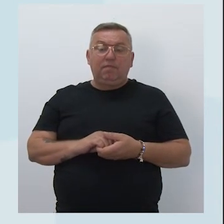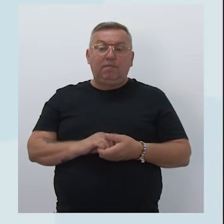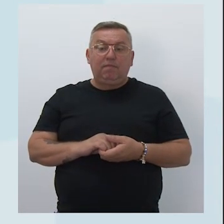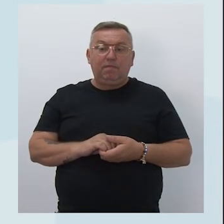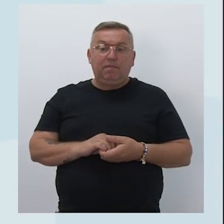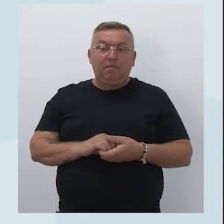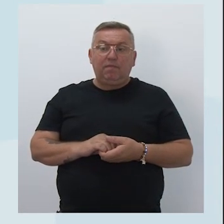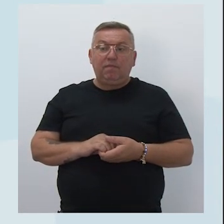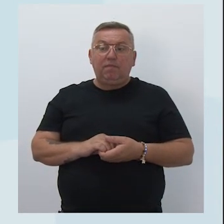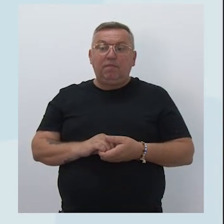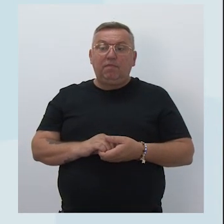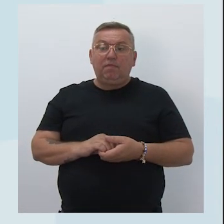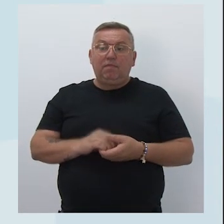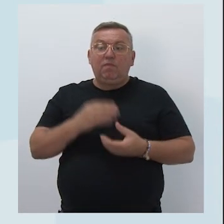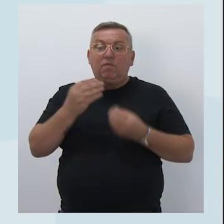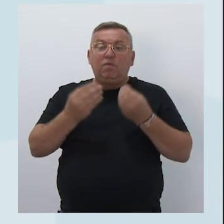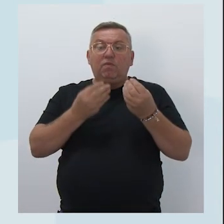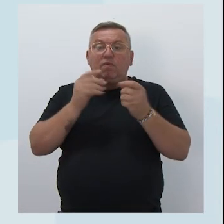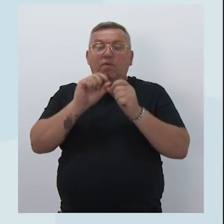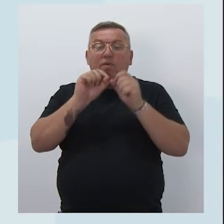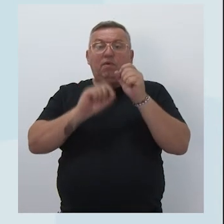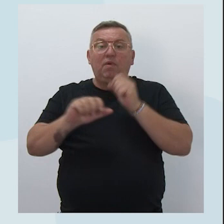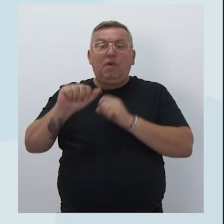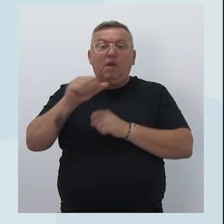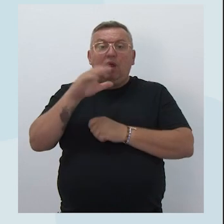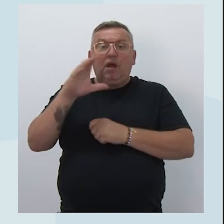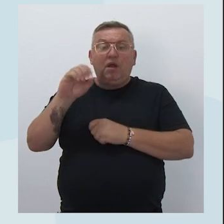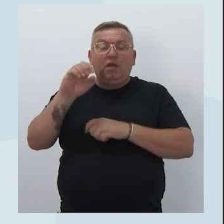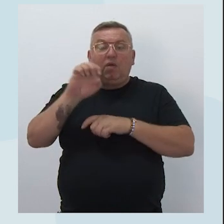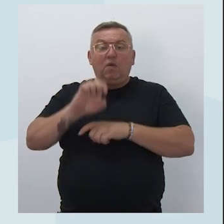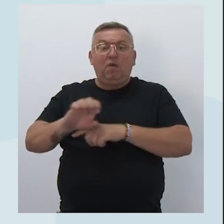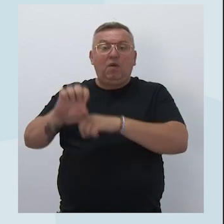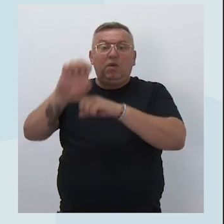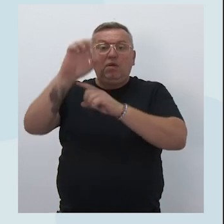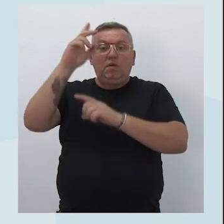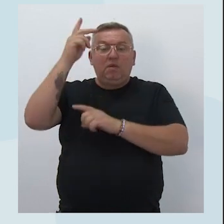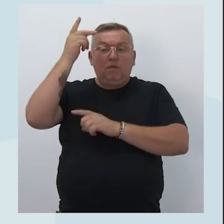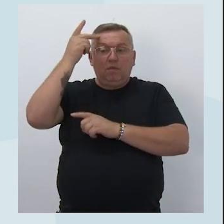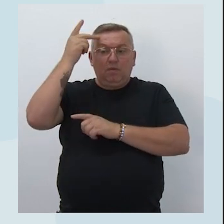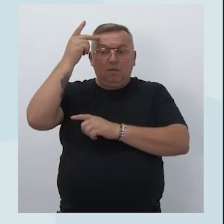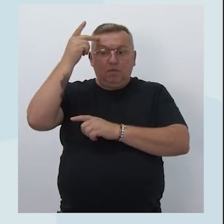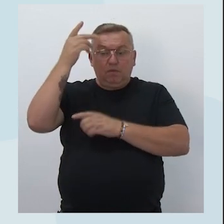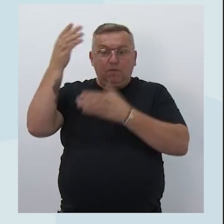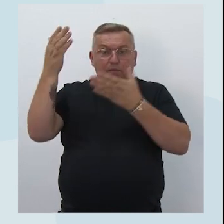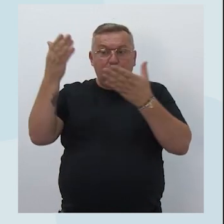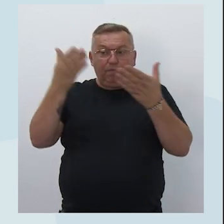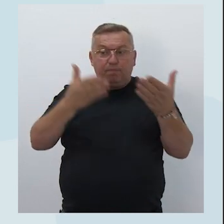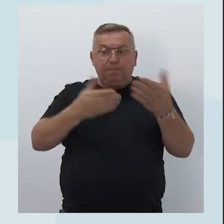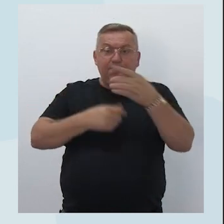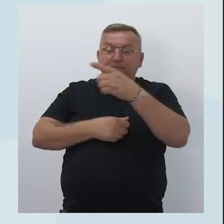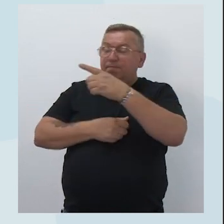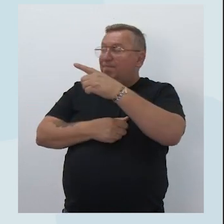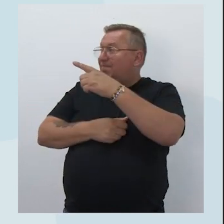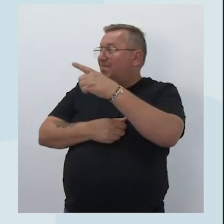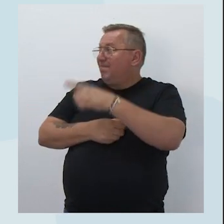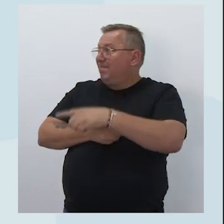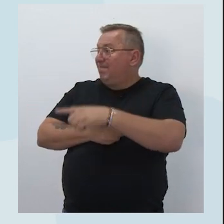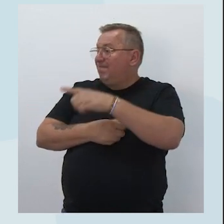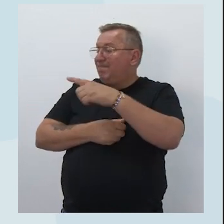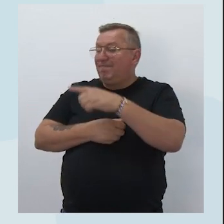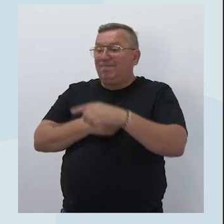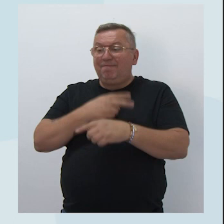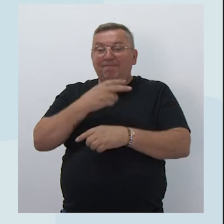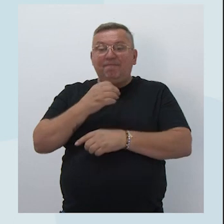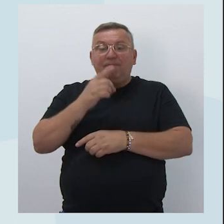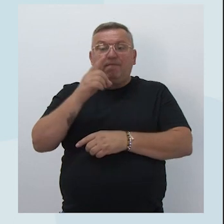Então, como estamos concretizando essas ações no estado de São Paulo, né? Trouxe um pouquinho do histórico aí para vocês. Em 2019,